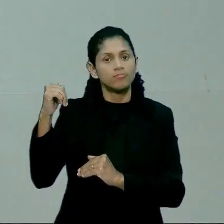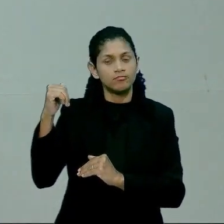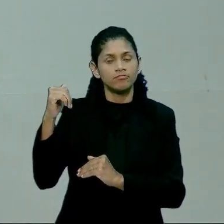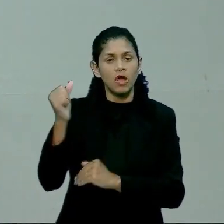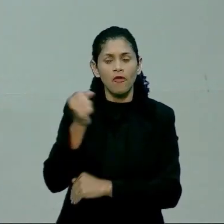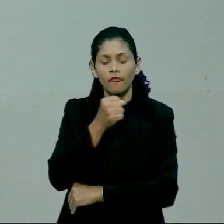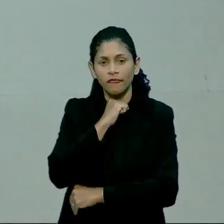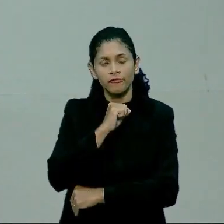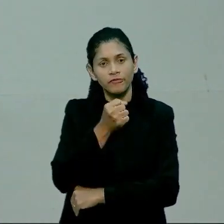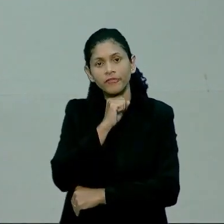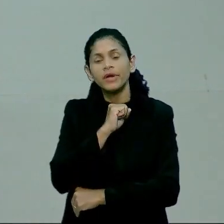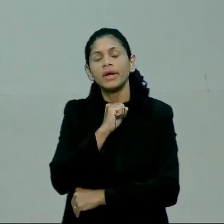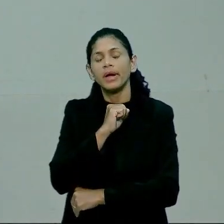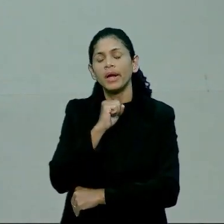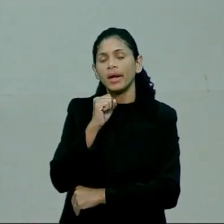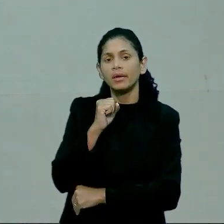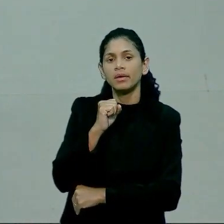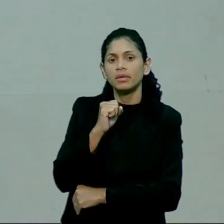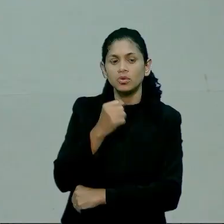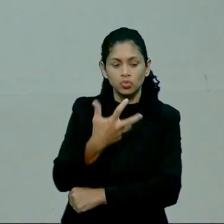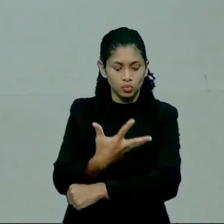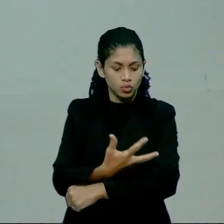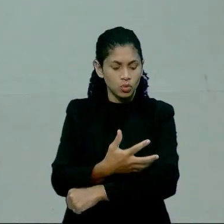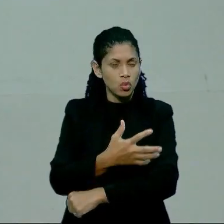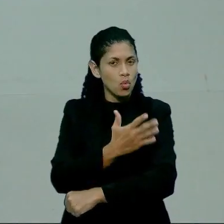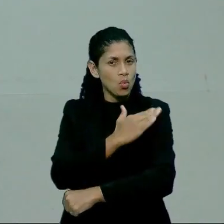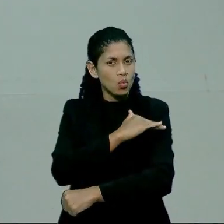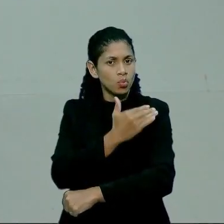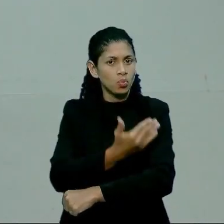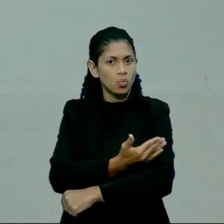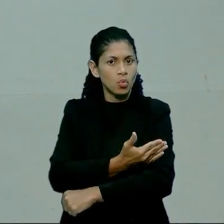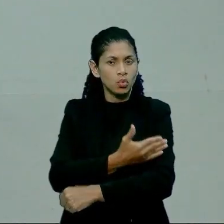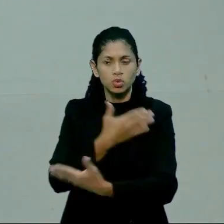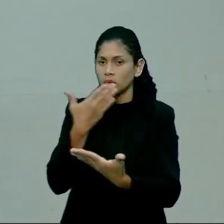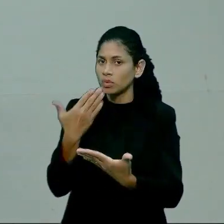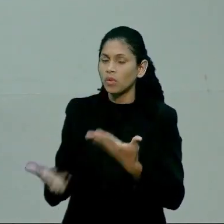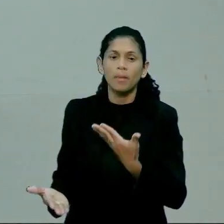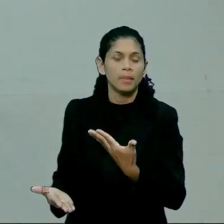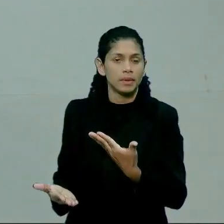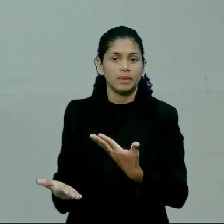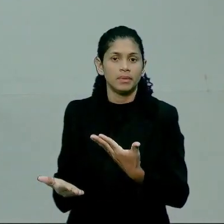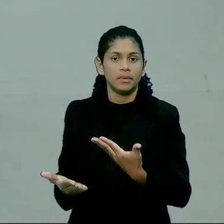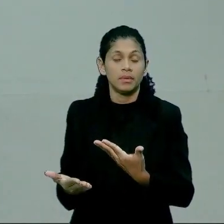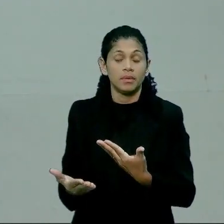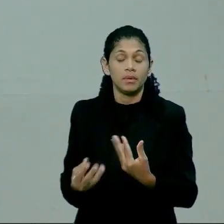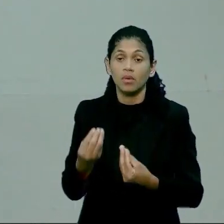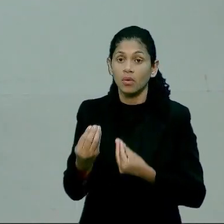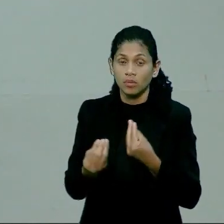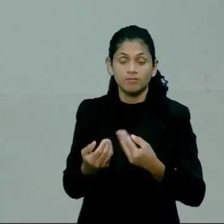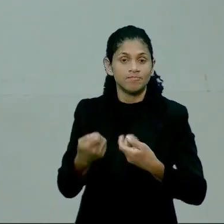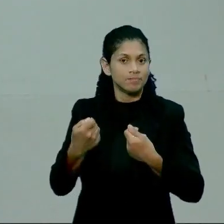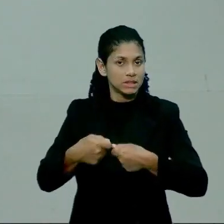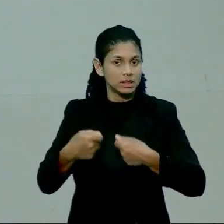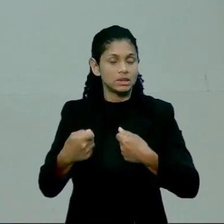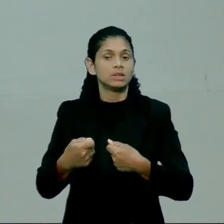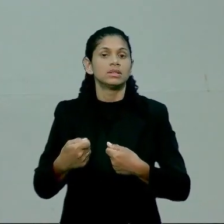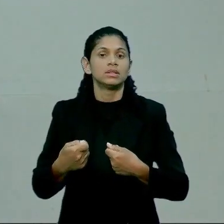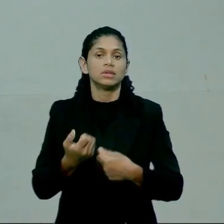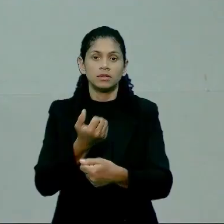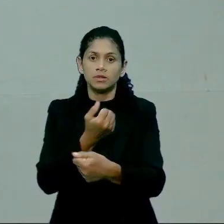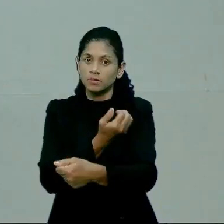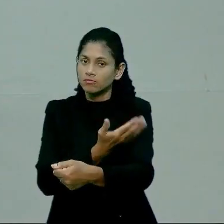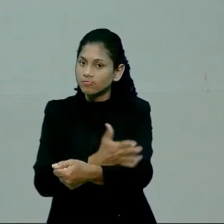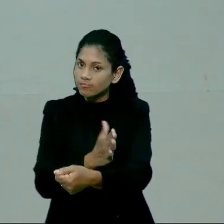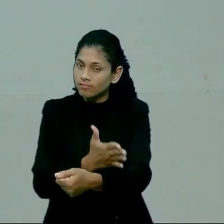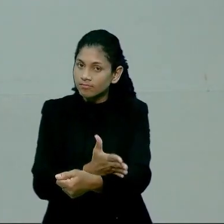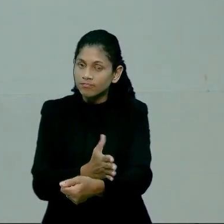mais fraquinho, então eu devo desenvolver uma prática que seja direcionada. Eu posso arrumar a casa e fortalecer meu